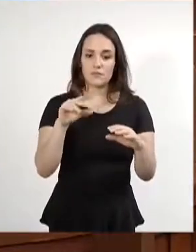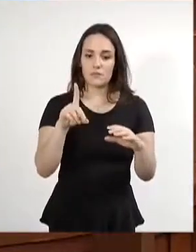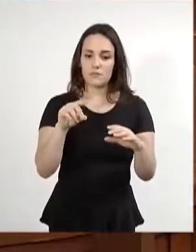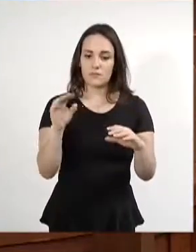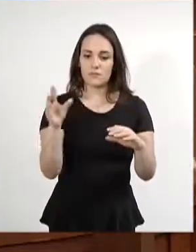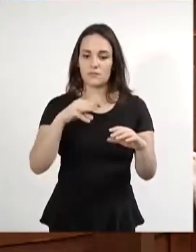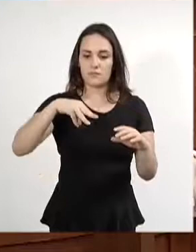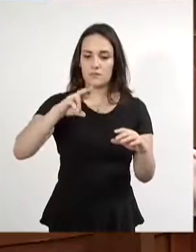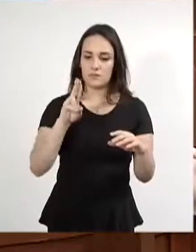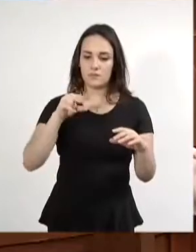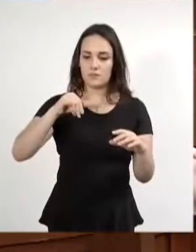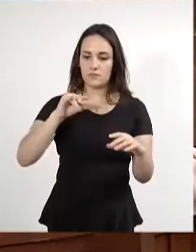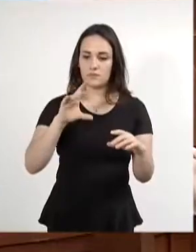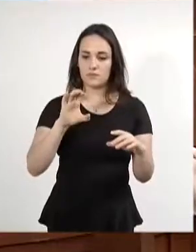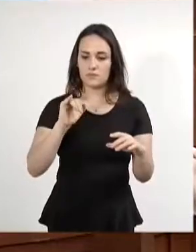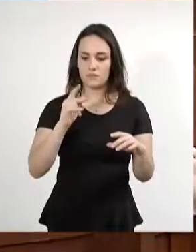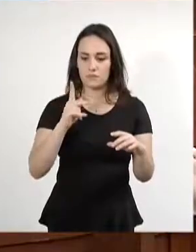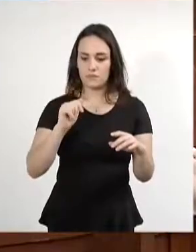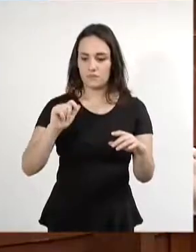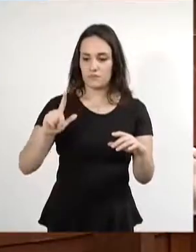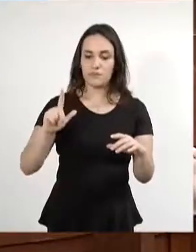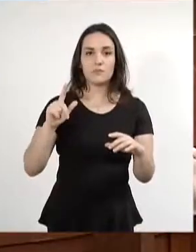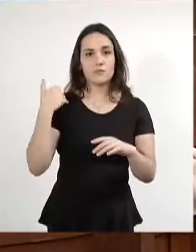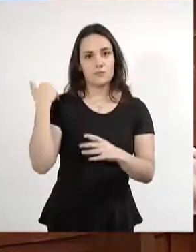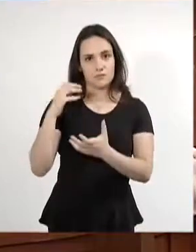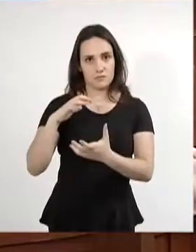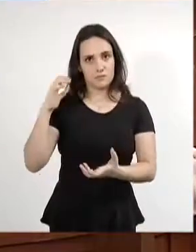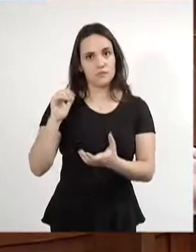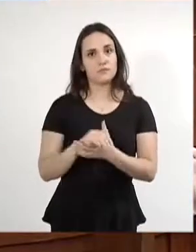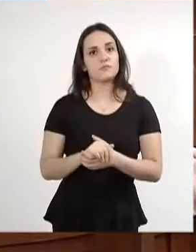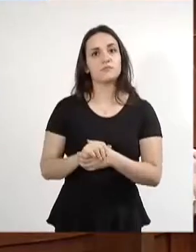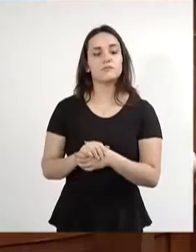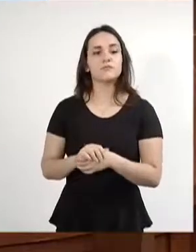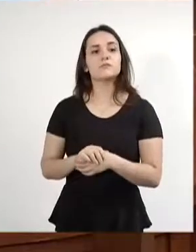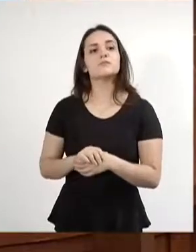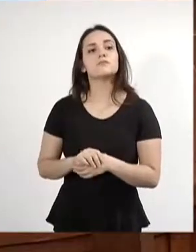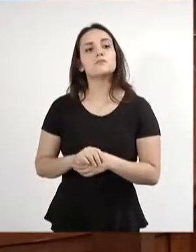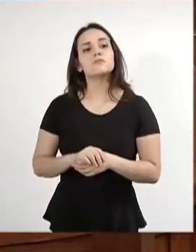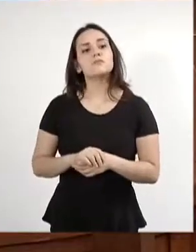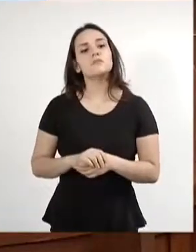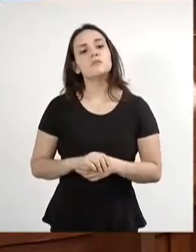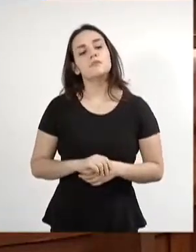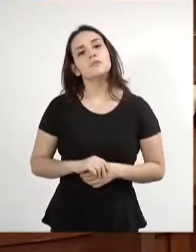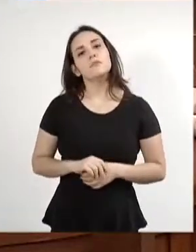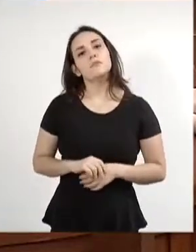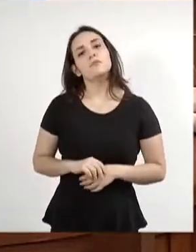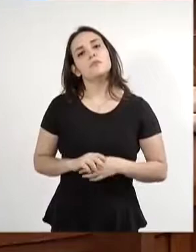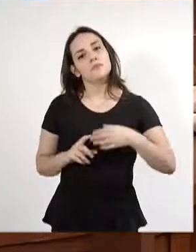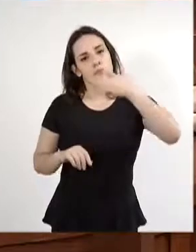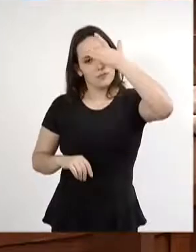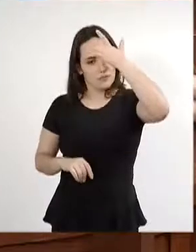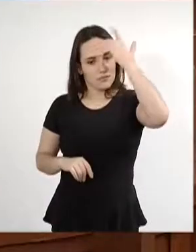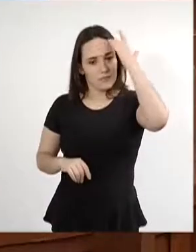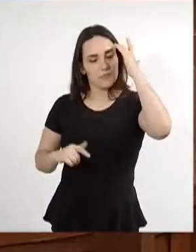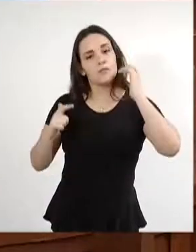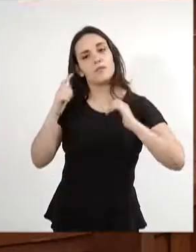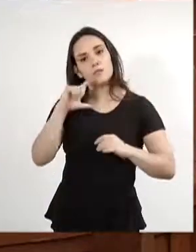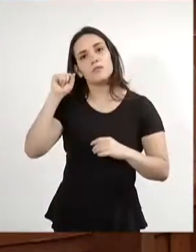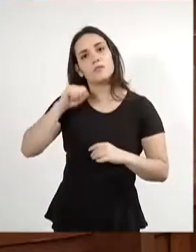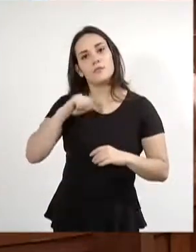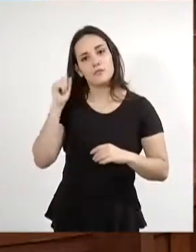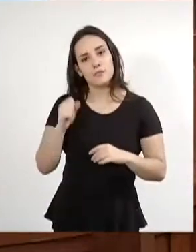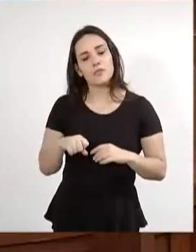e aí discutir também com os servidores estaduais, para que os servidores estaduais